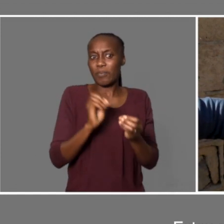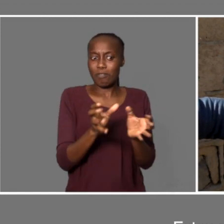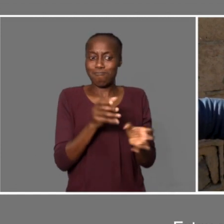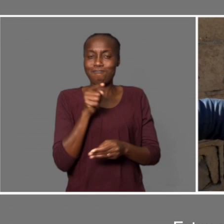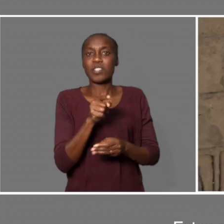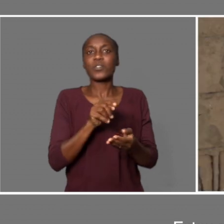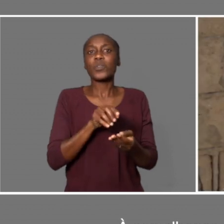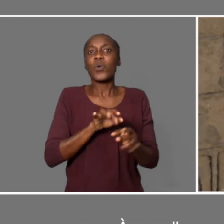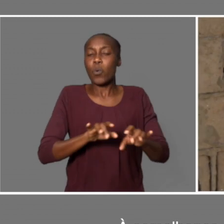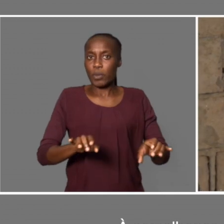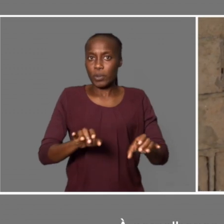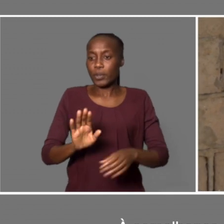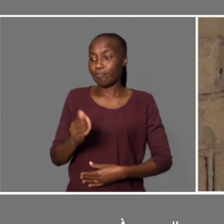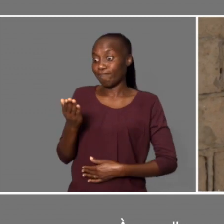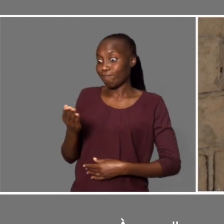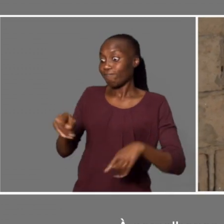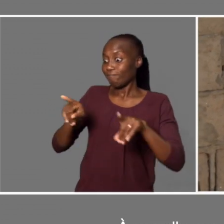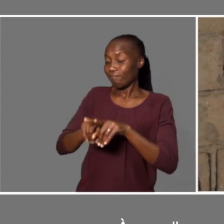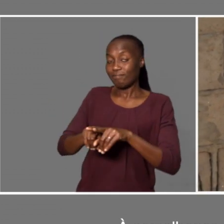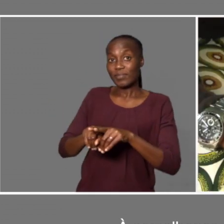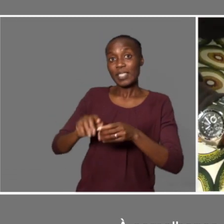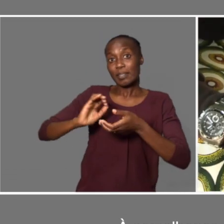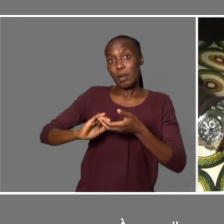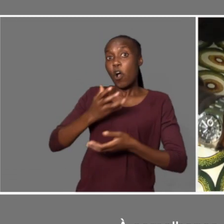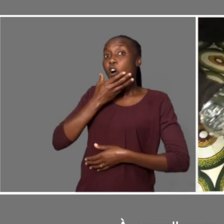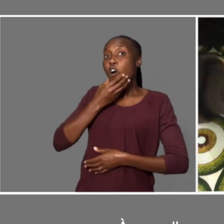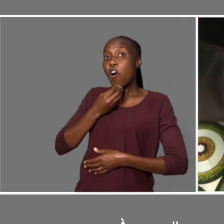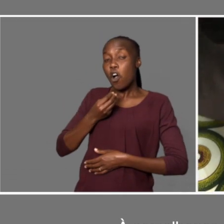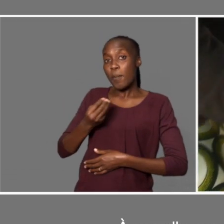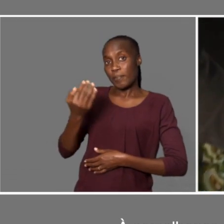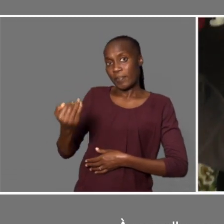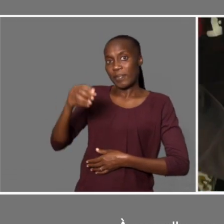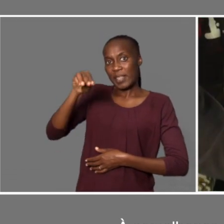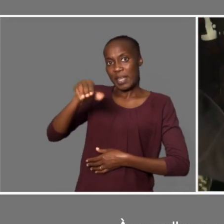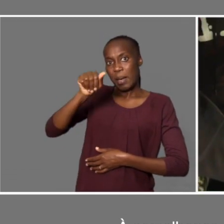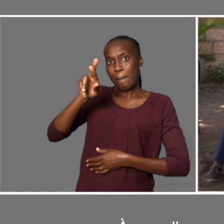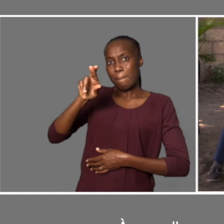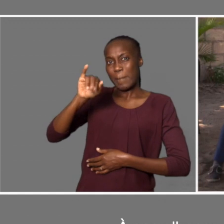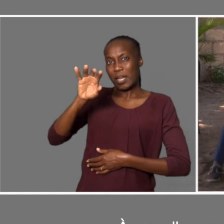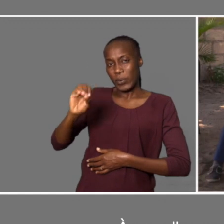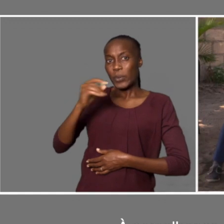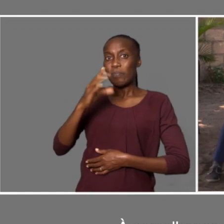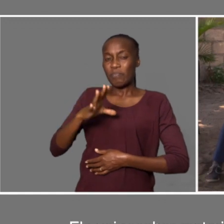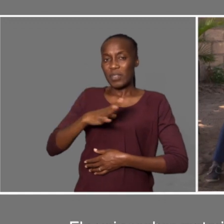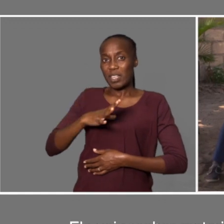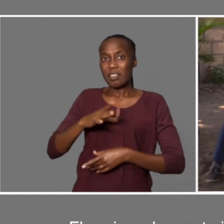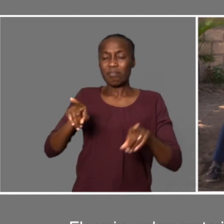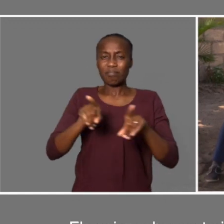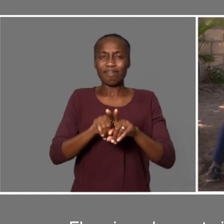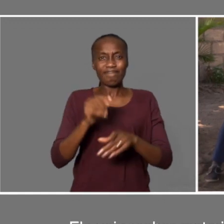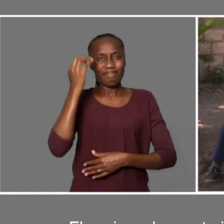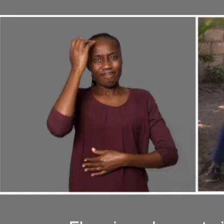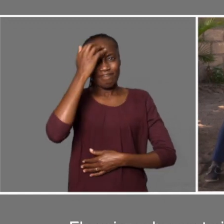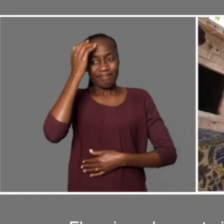muito feliz, na verdade. A semelhança do Cornelio, o pequeno Mário Gustavo, também viu um sonho realizar-se. Ele vai